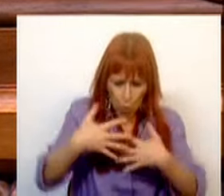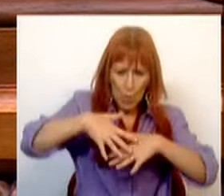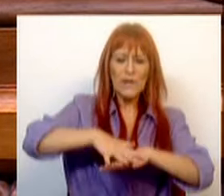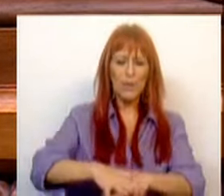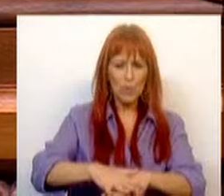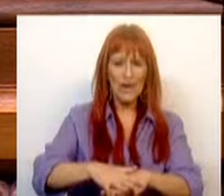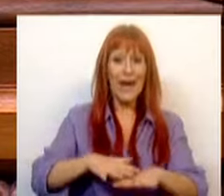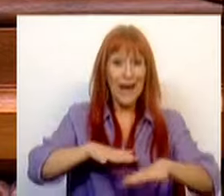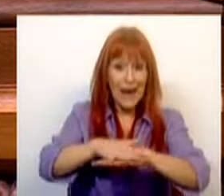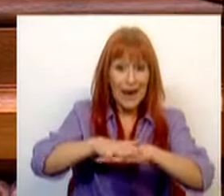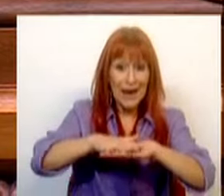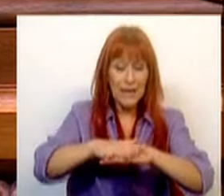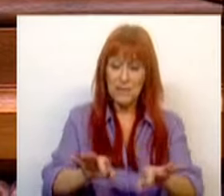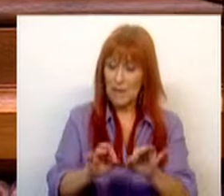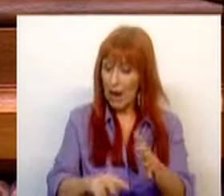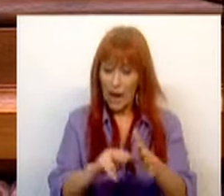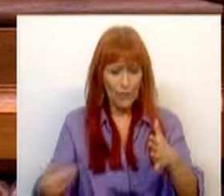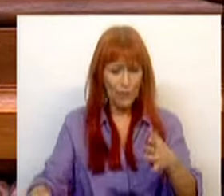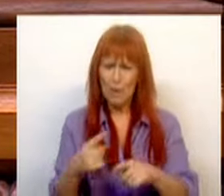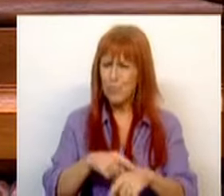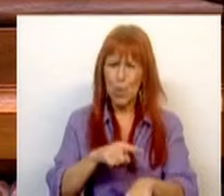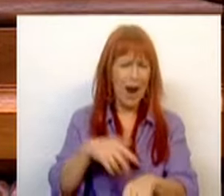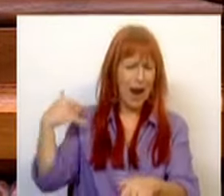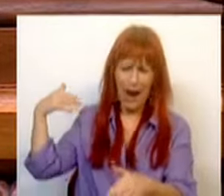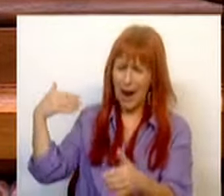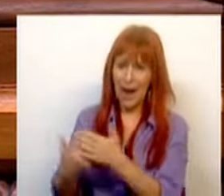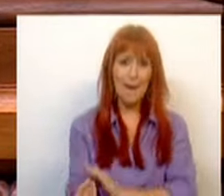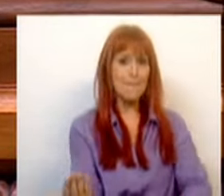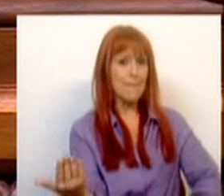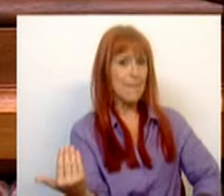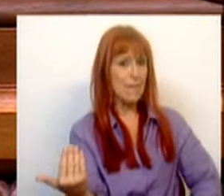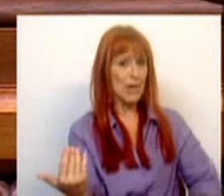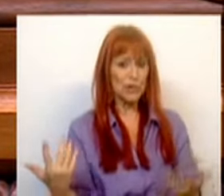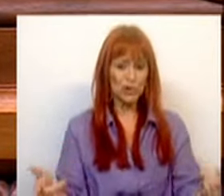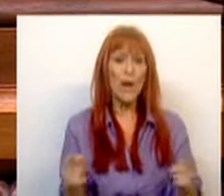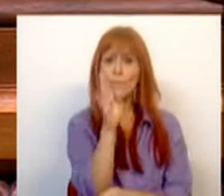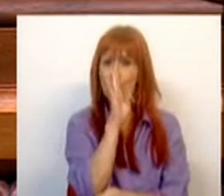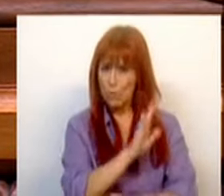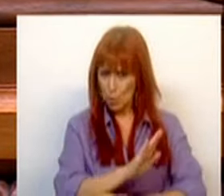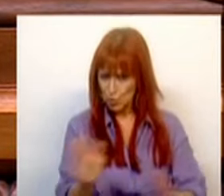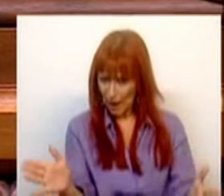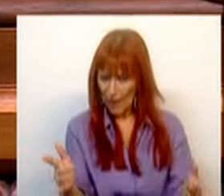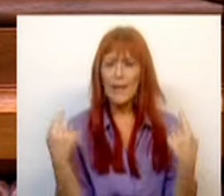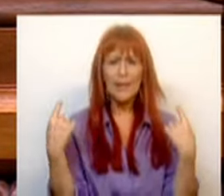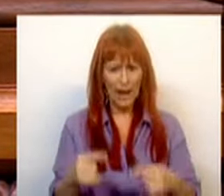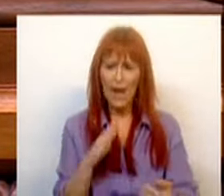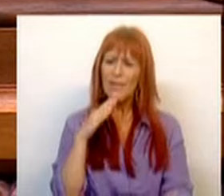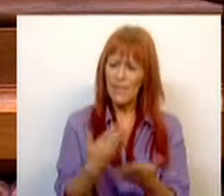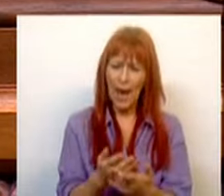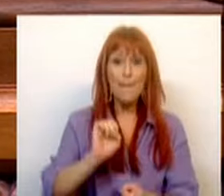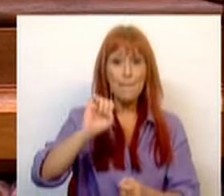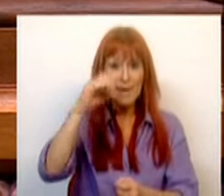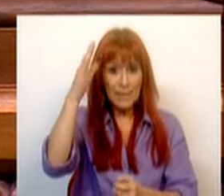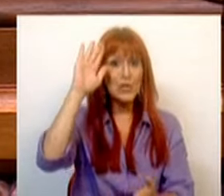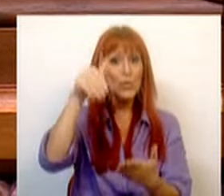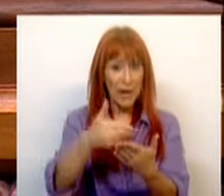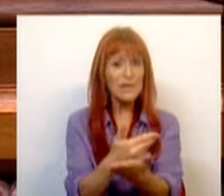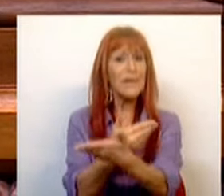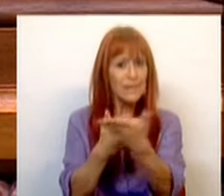em rede, uma reforma há muito aguardada e já concretizada e que está a dar os seus primeiros